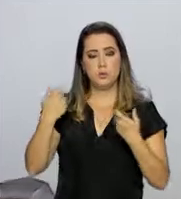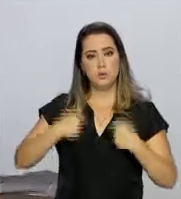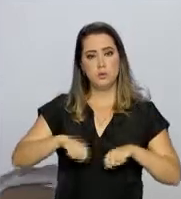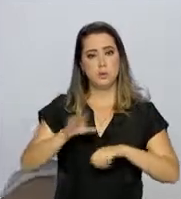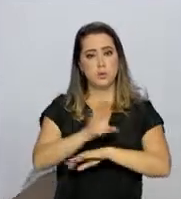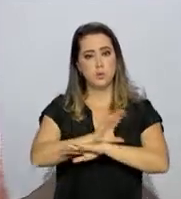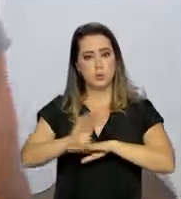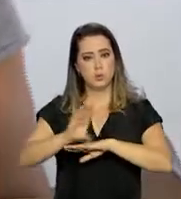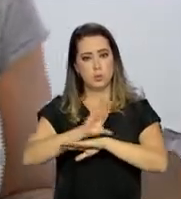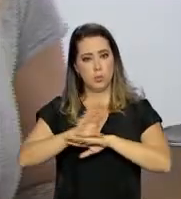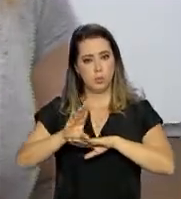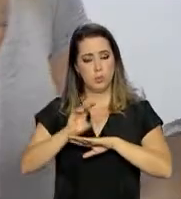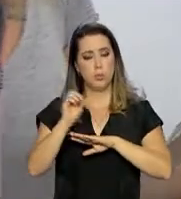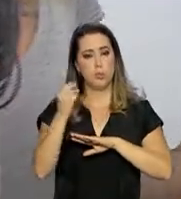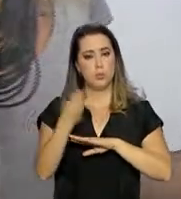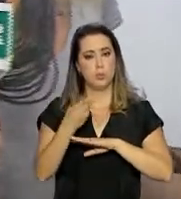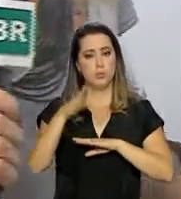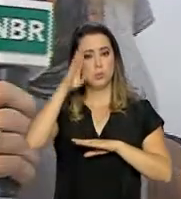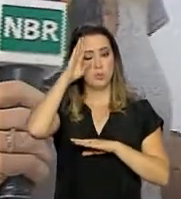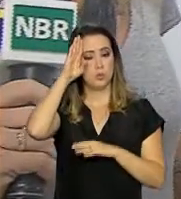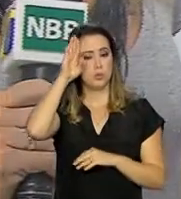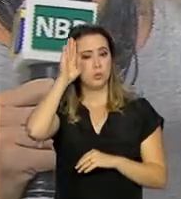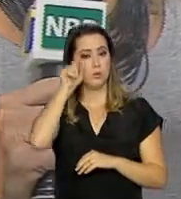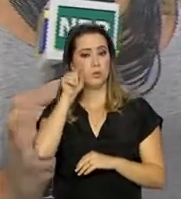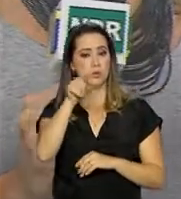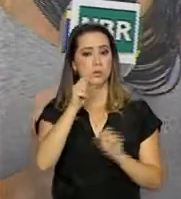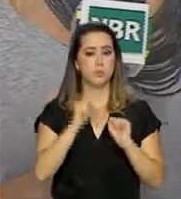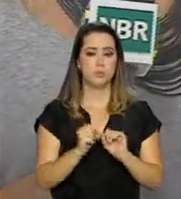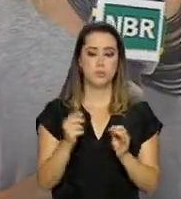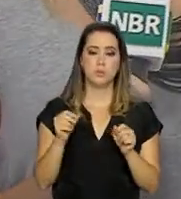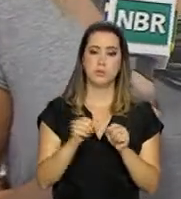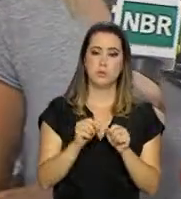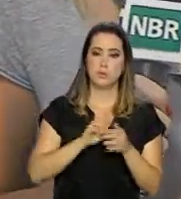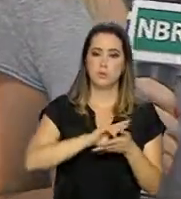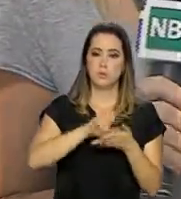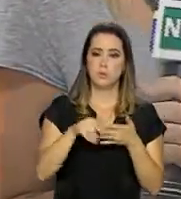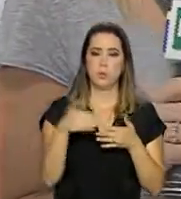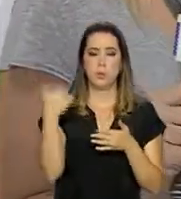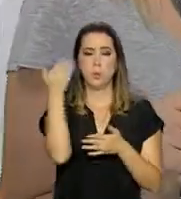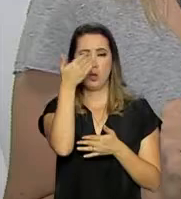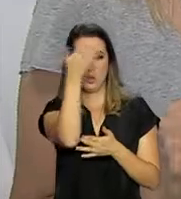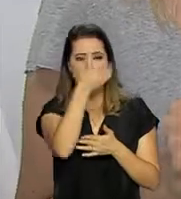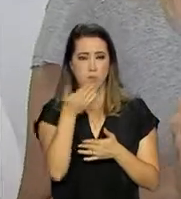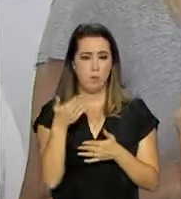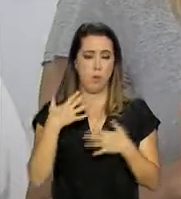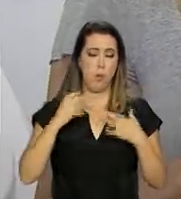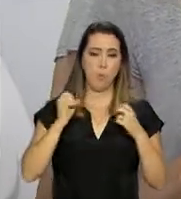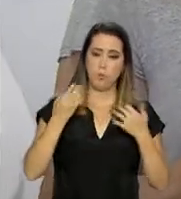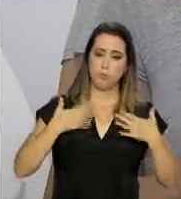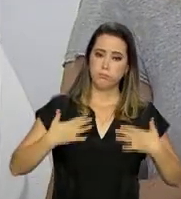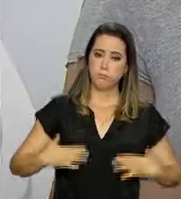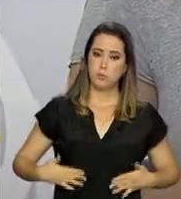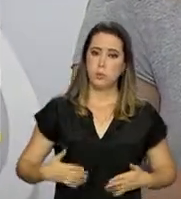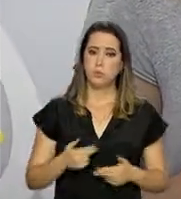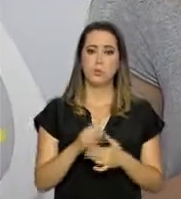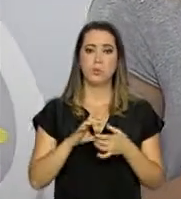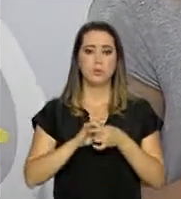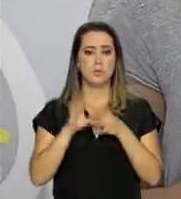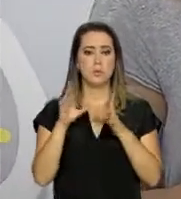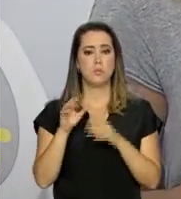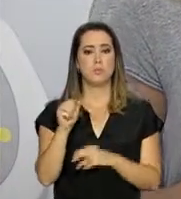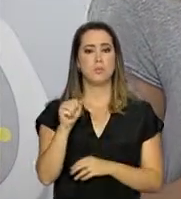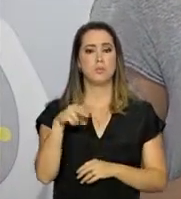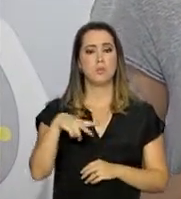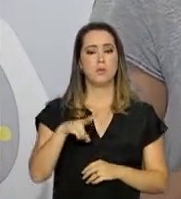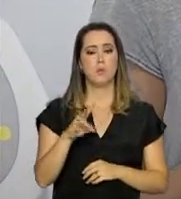curso técnico ou superior a camila que a técnica pode realizar procedimentos faciais e corporais com produtos liberados pela